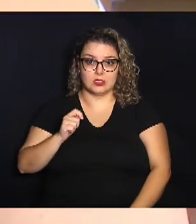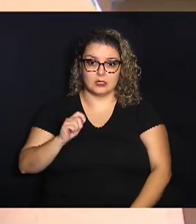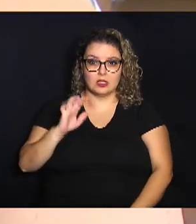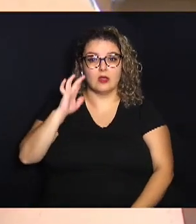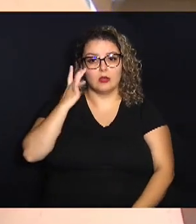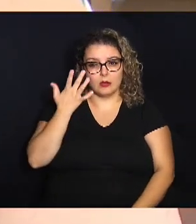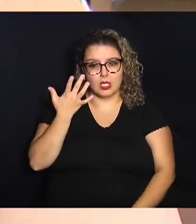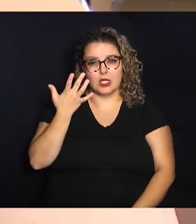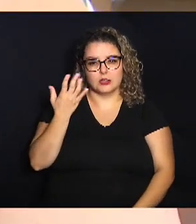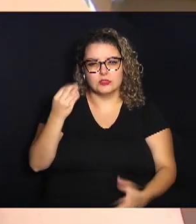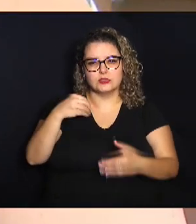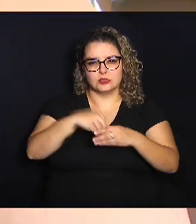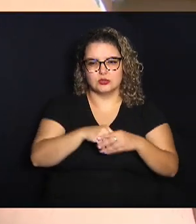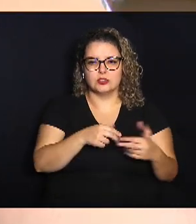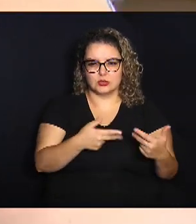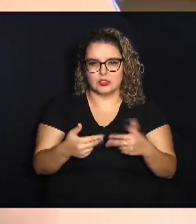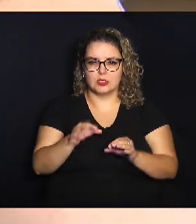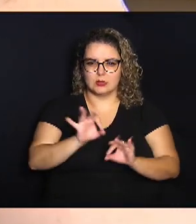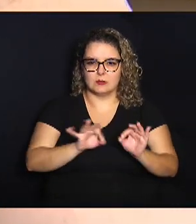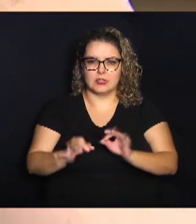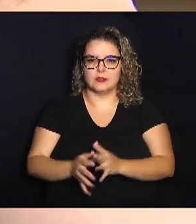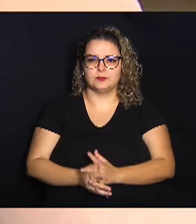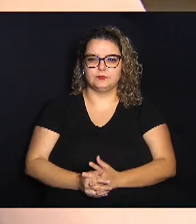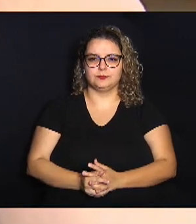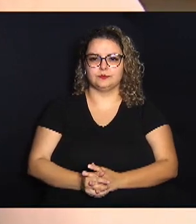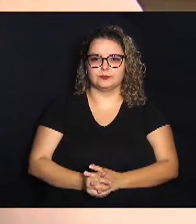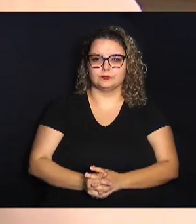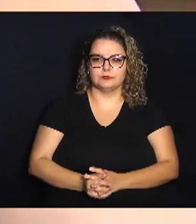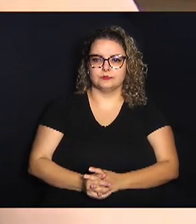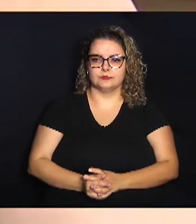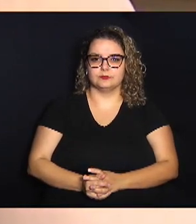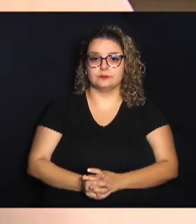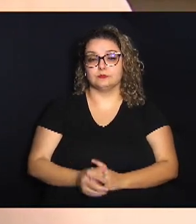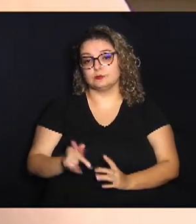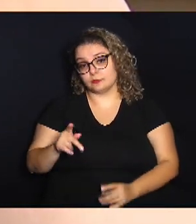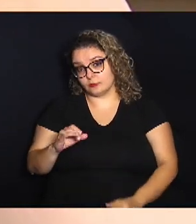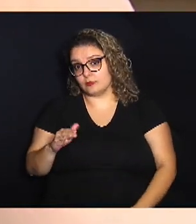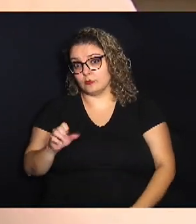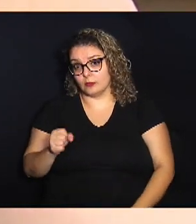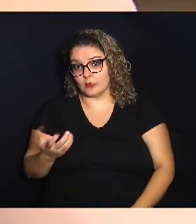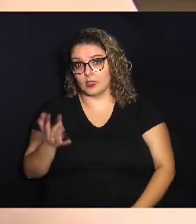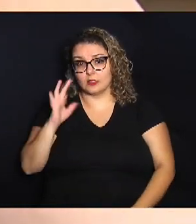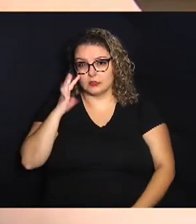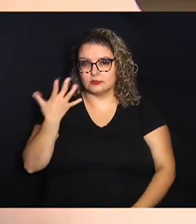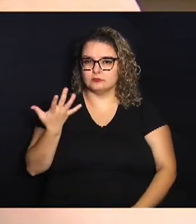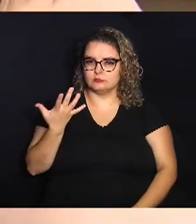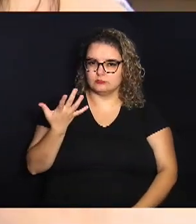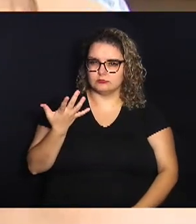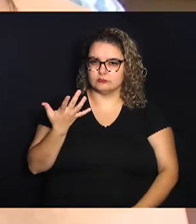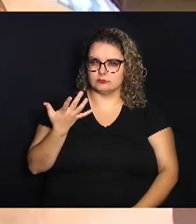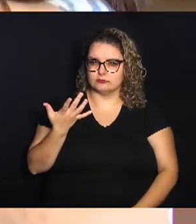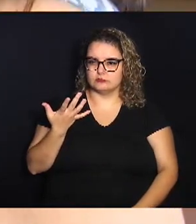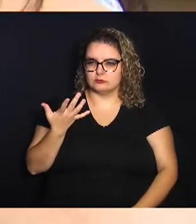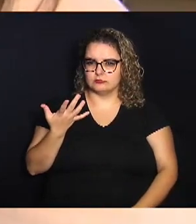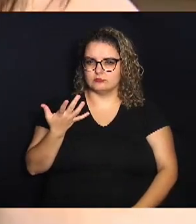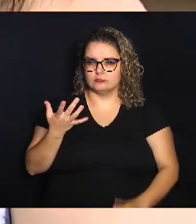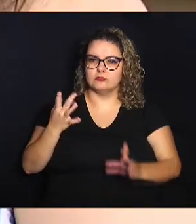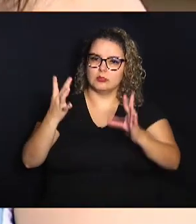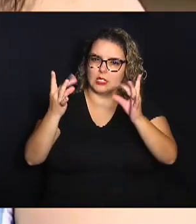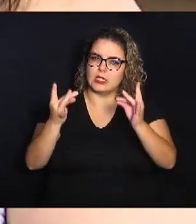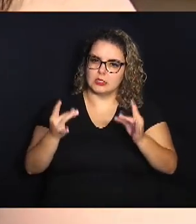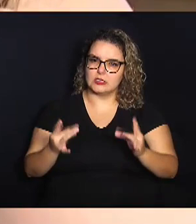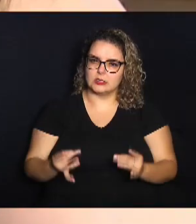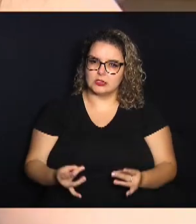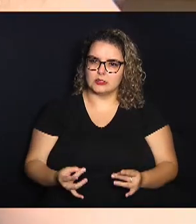do que eu planejei. É uma peça que eu acho que ficou bem definida em termos